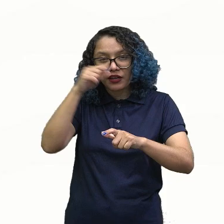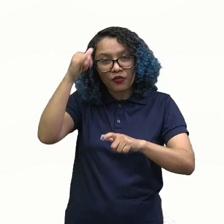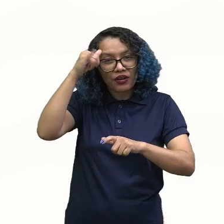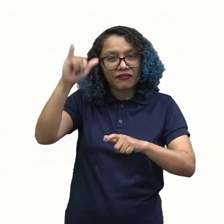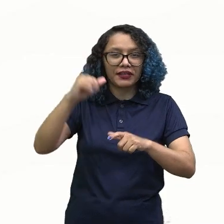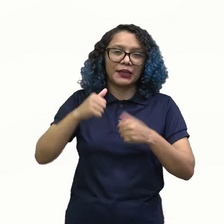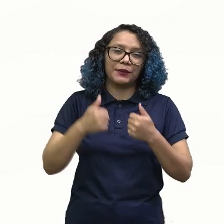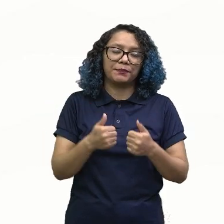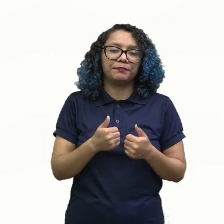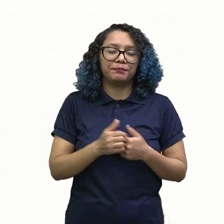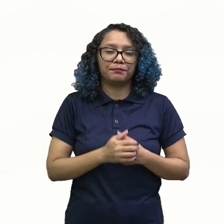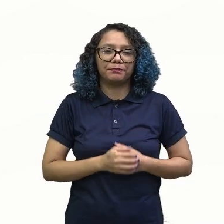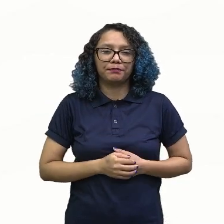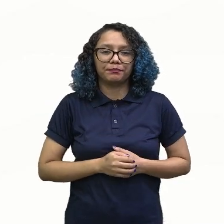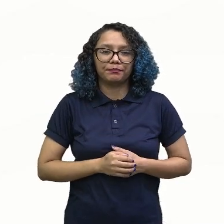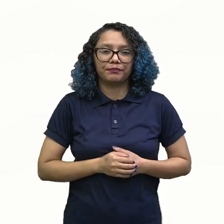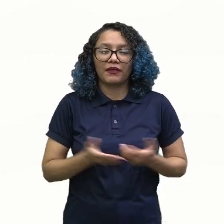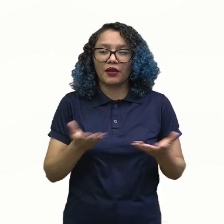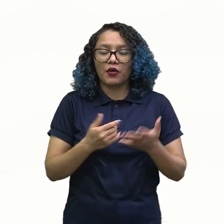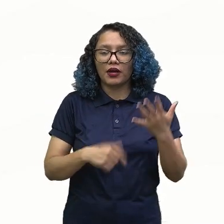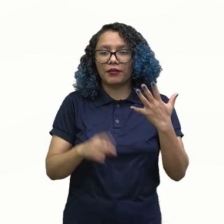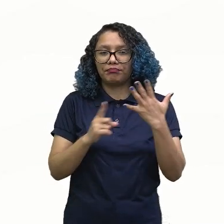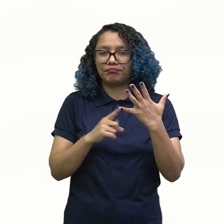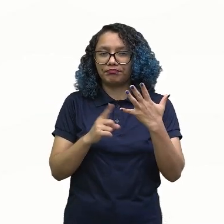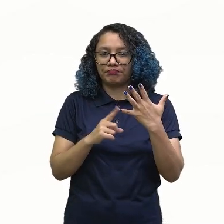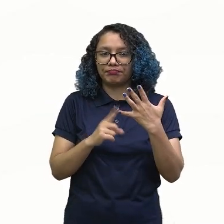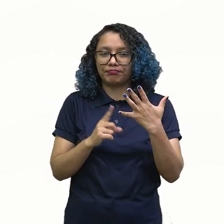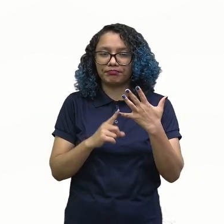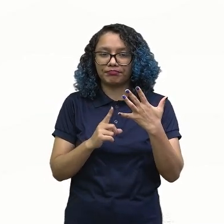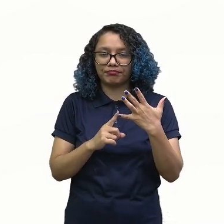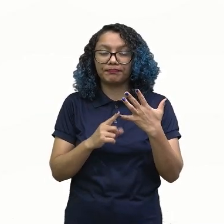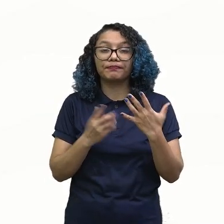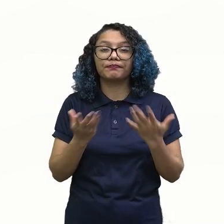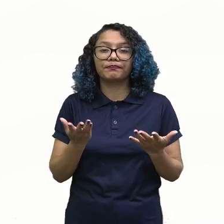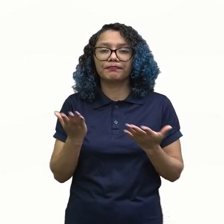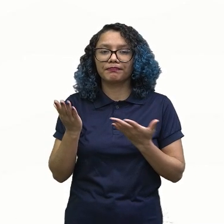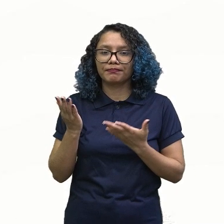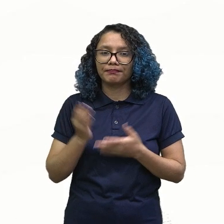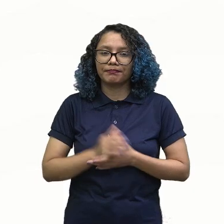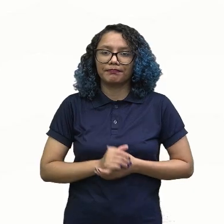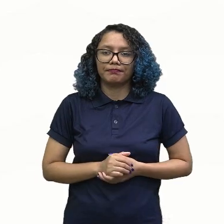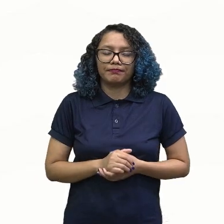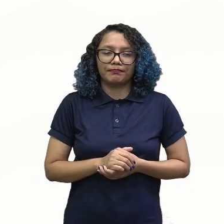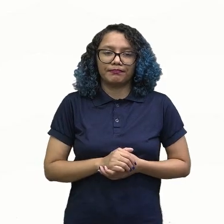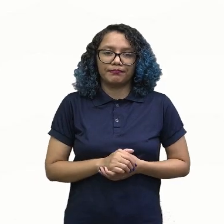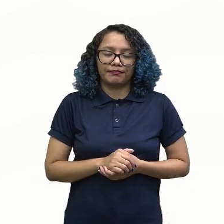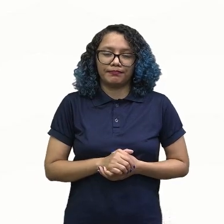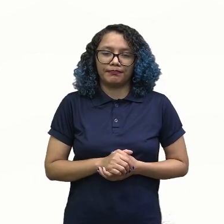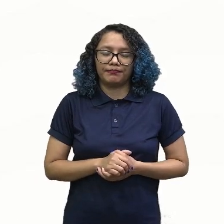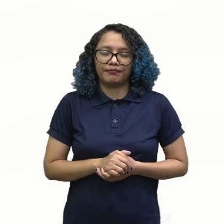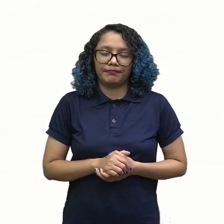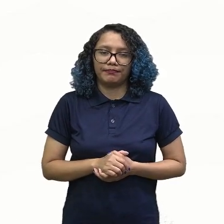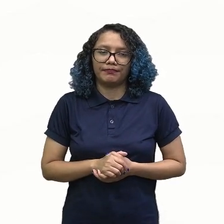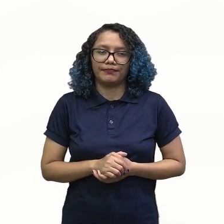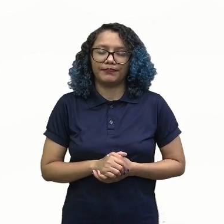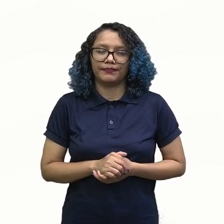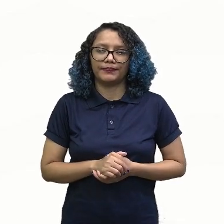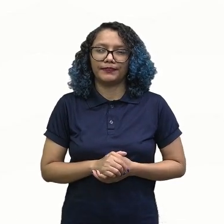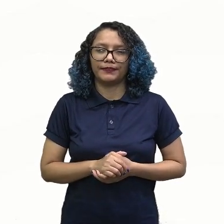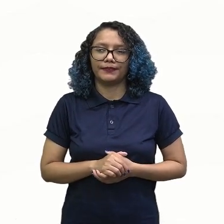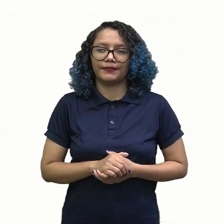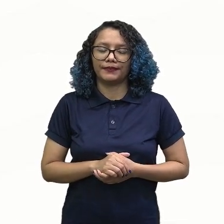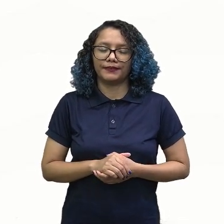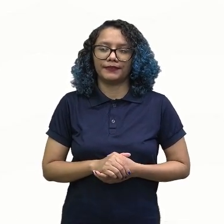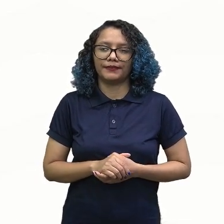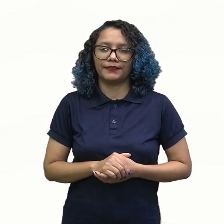aí essa medida. E a quinta, nós temos o seguinte, ó. A quinta, você tem aqui, ó,